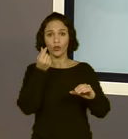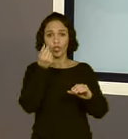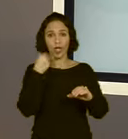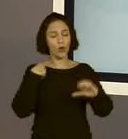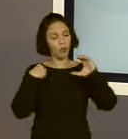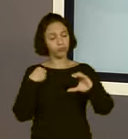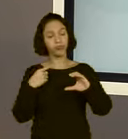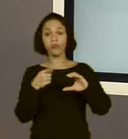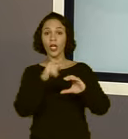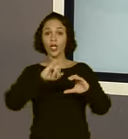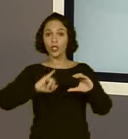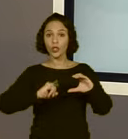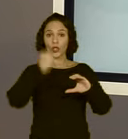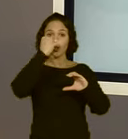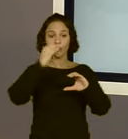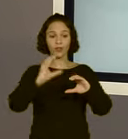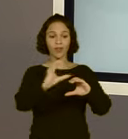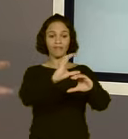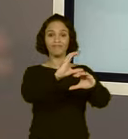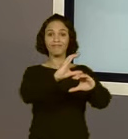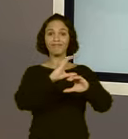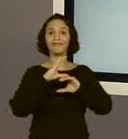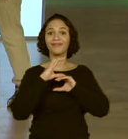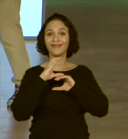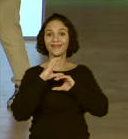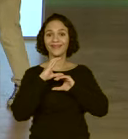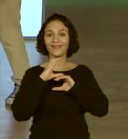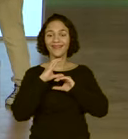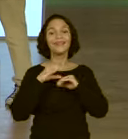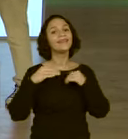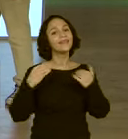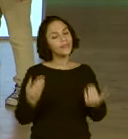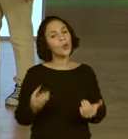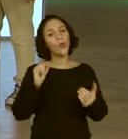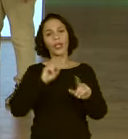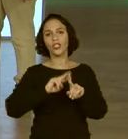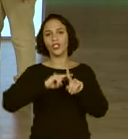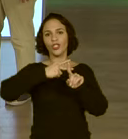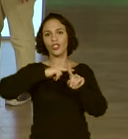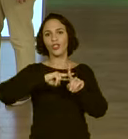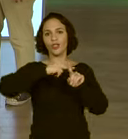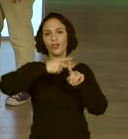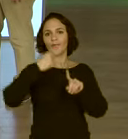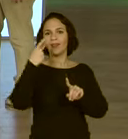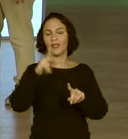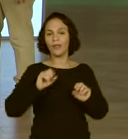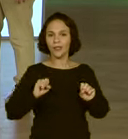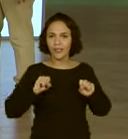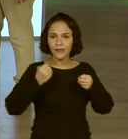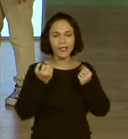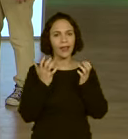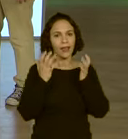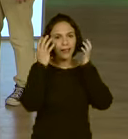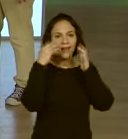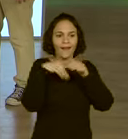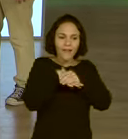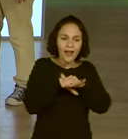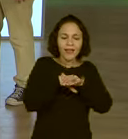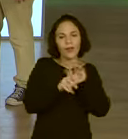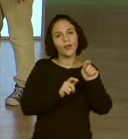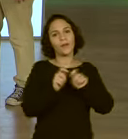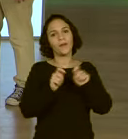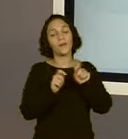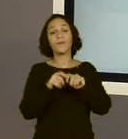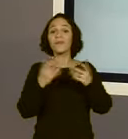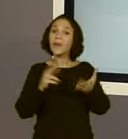do que aquele que você teve o esforço de guardar, né? Então, vai multiplicar o seu esforço. Então, essas são